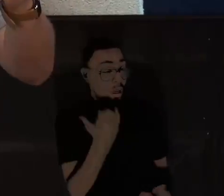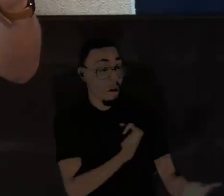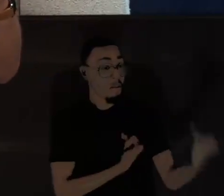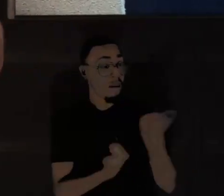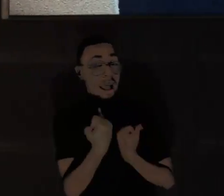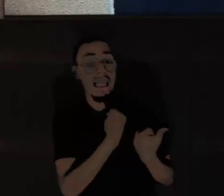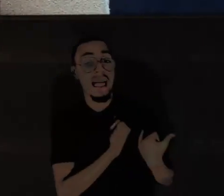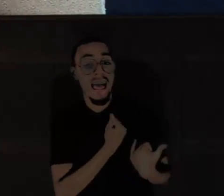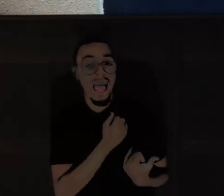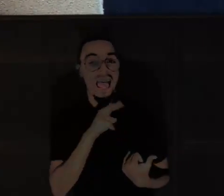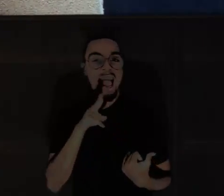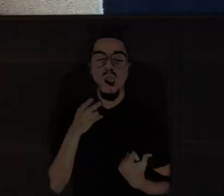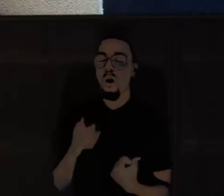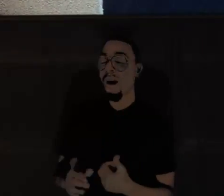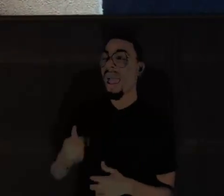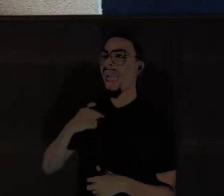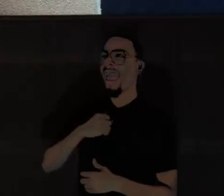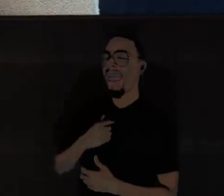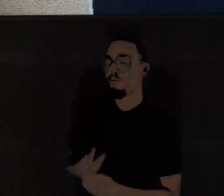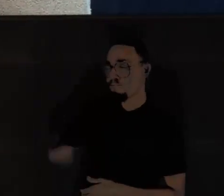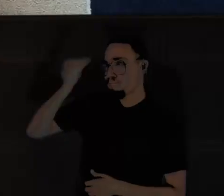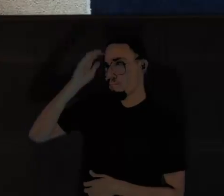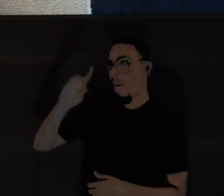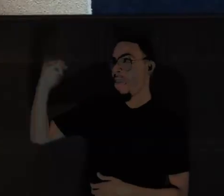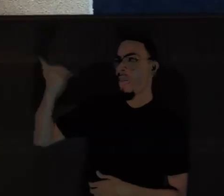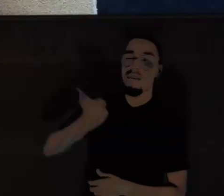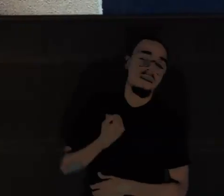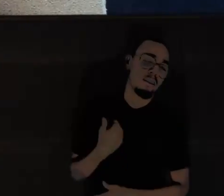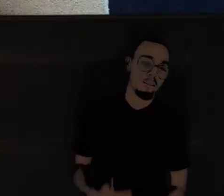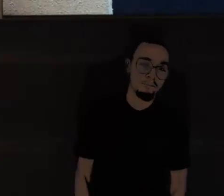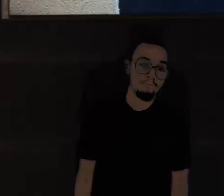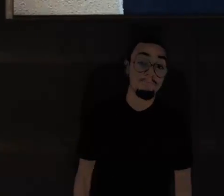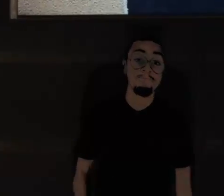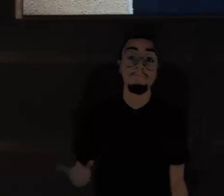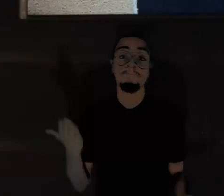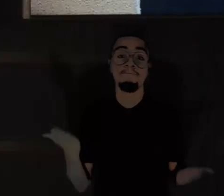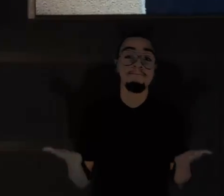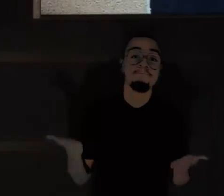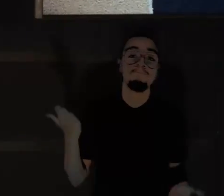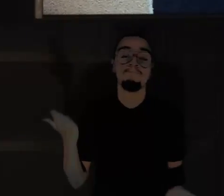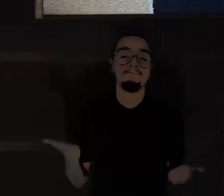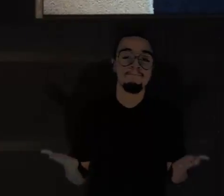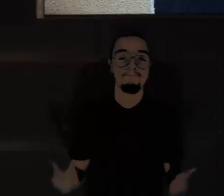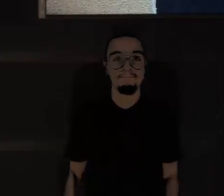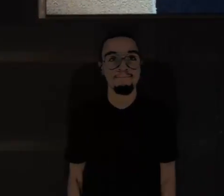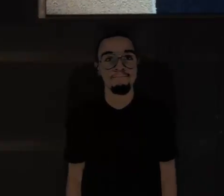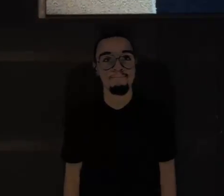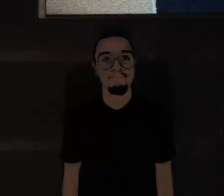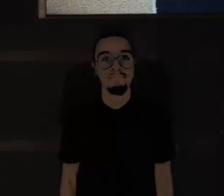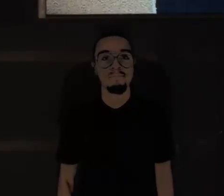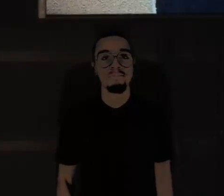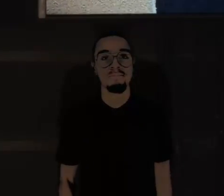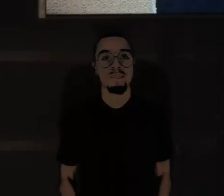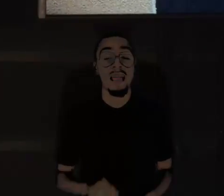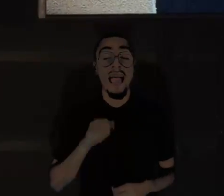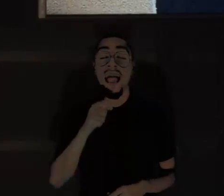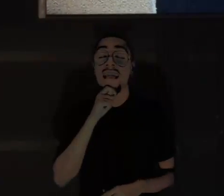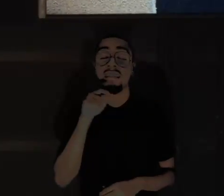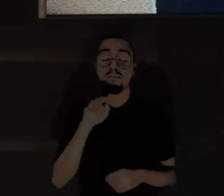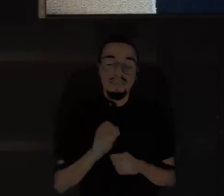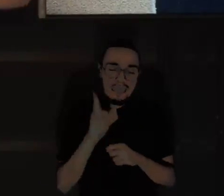palavra? Que palavra você carrega que te faz acordar todos os dias pela manhã e dizer, a vida não está fácil, mas eu vou me